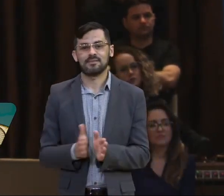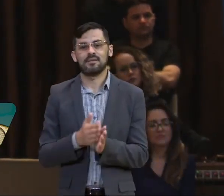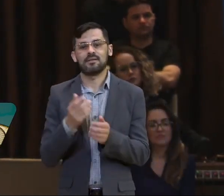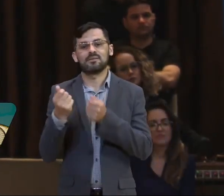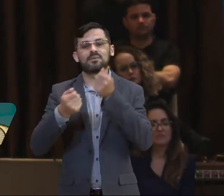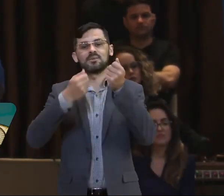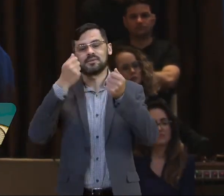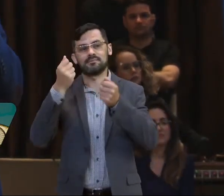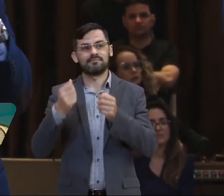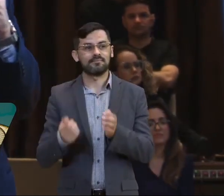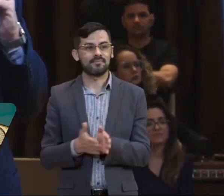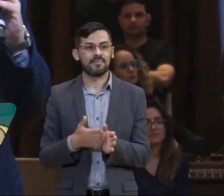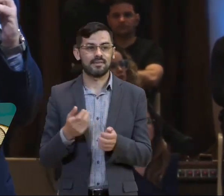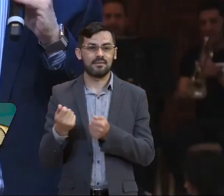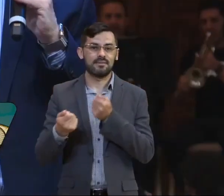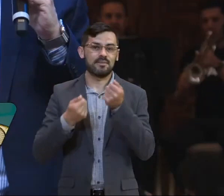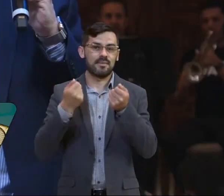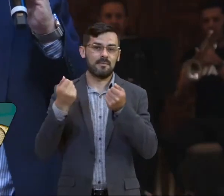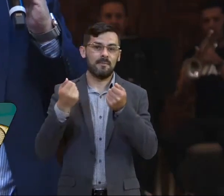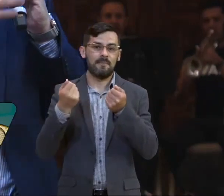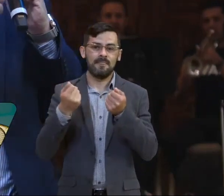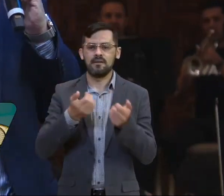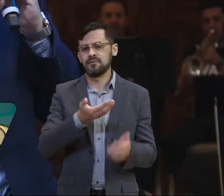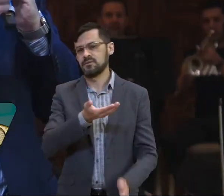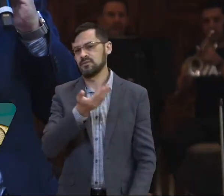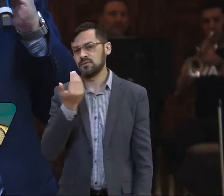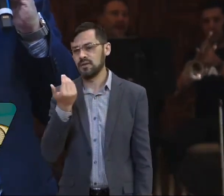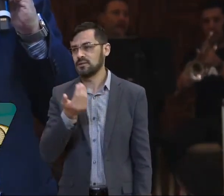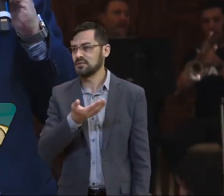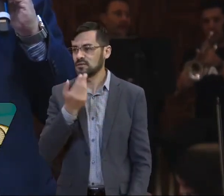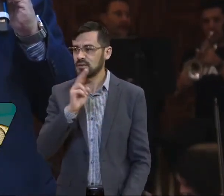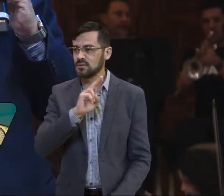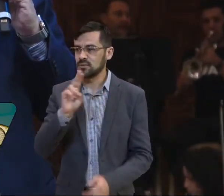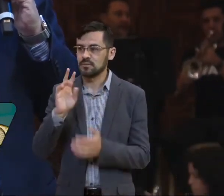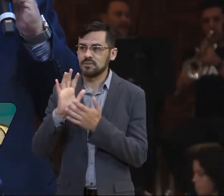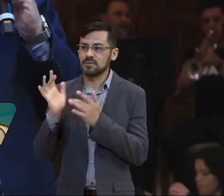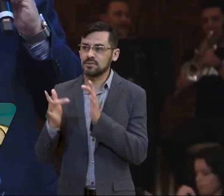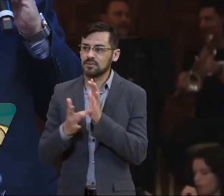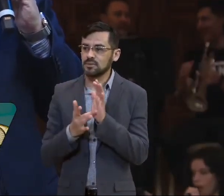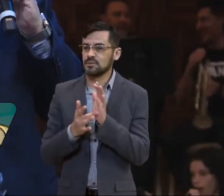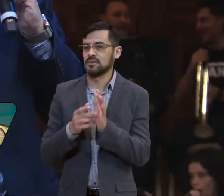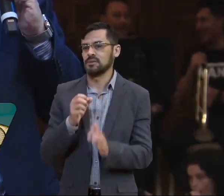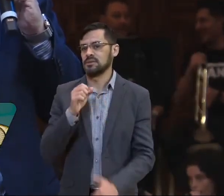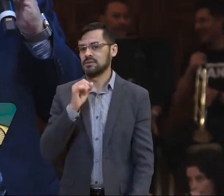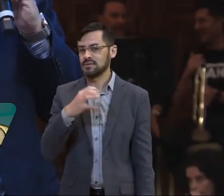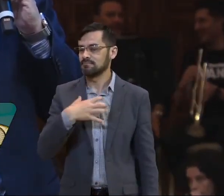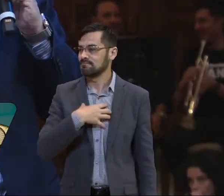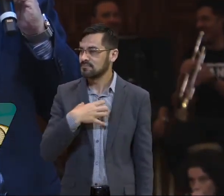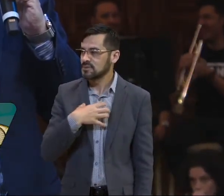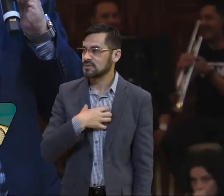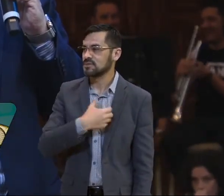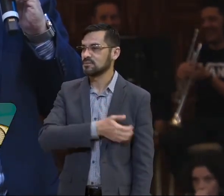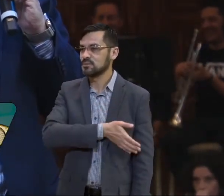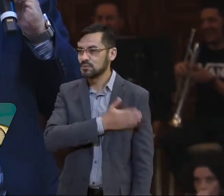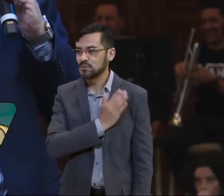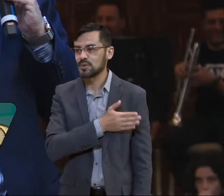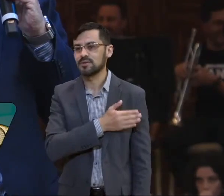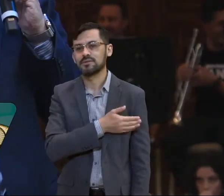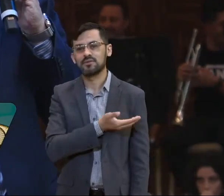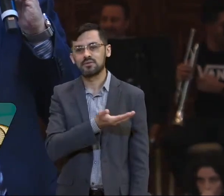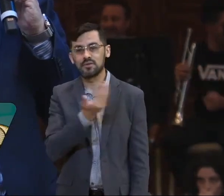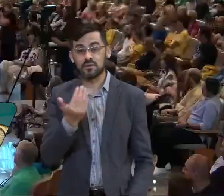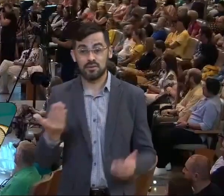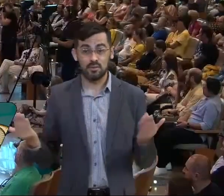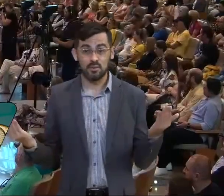Aleluia, aleluia. Isso, venha, pode vir em nome de Jesus. Quem estiver aí sentindo no coração,